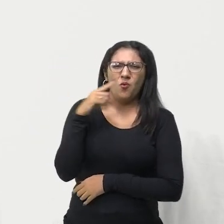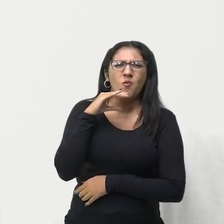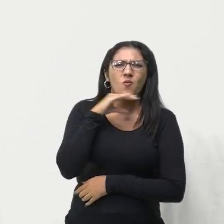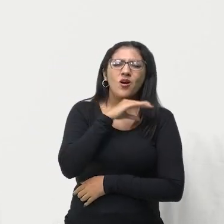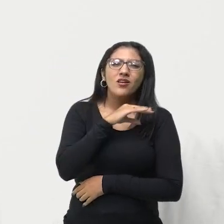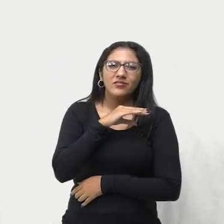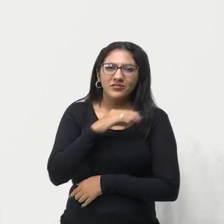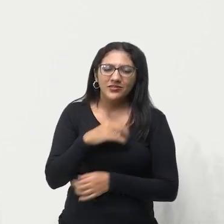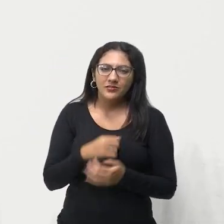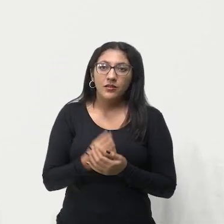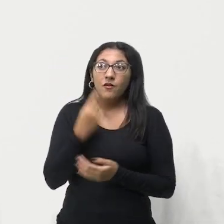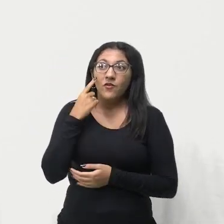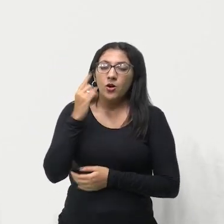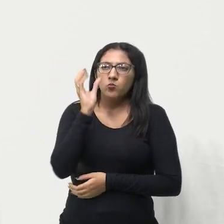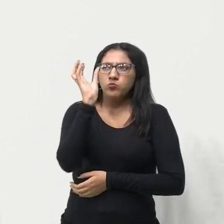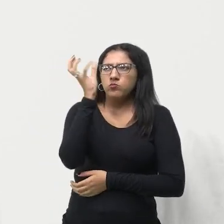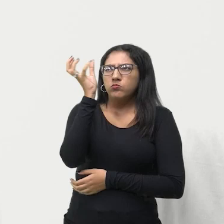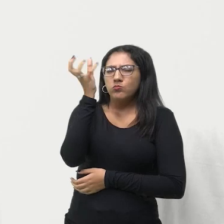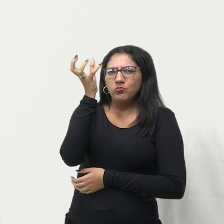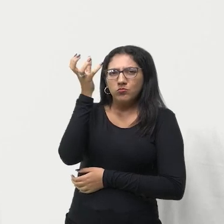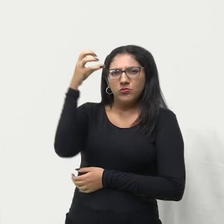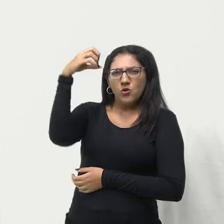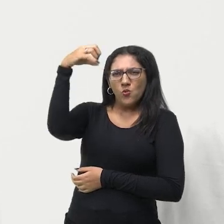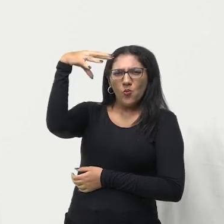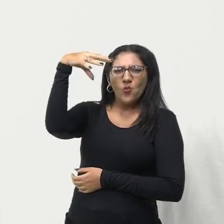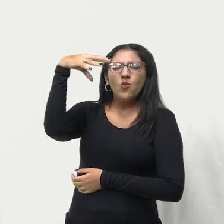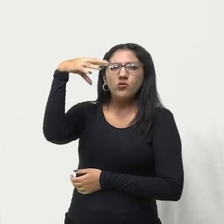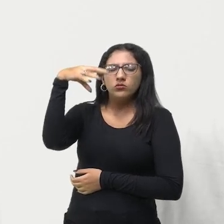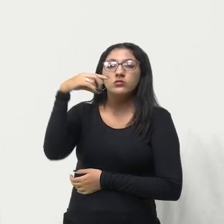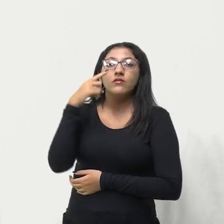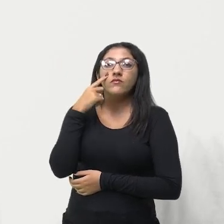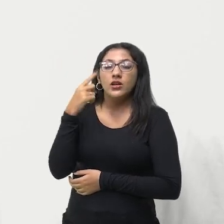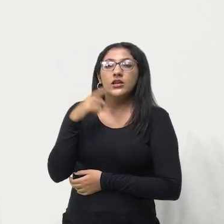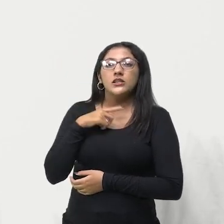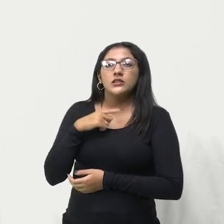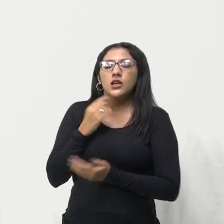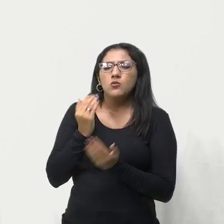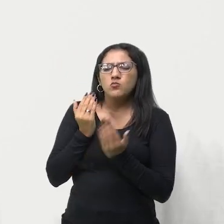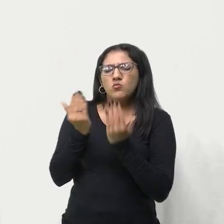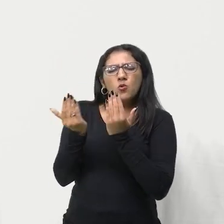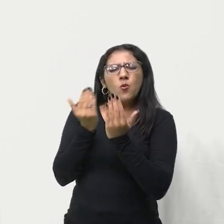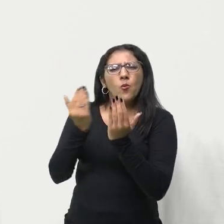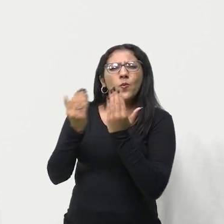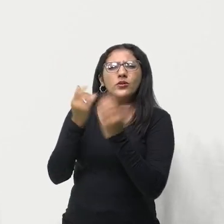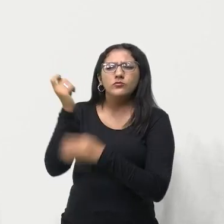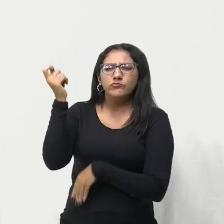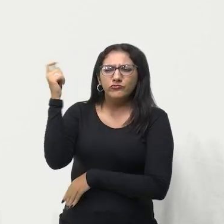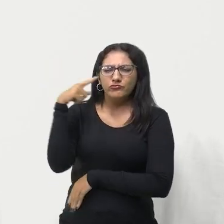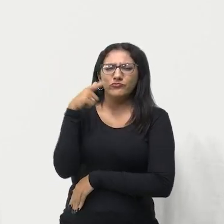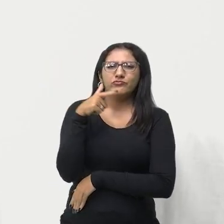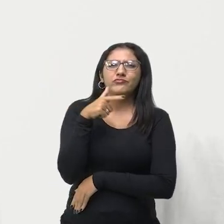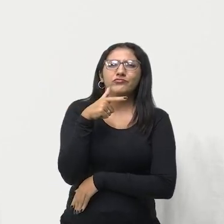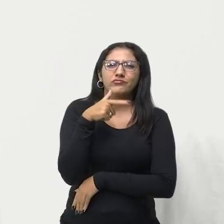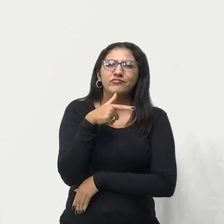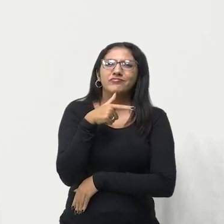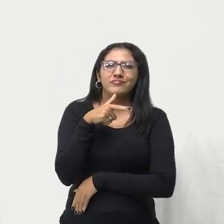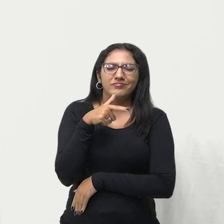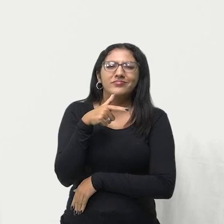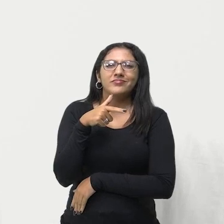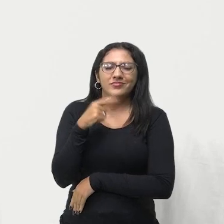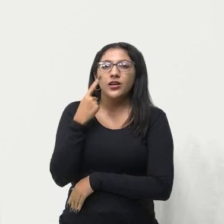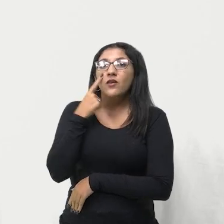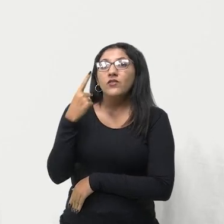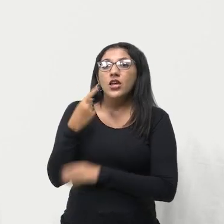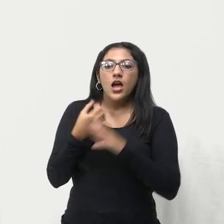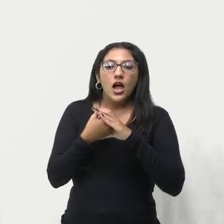Ora, eu estou comparando a lâmpada com a luz do sol,